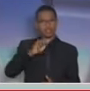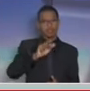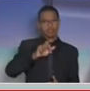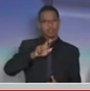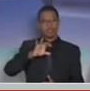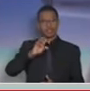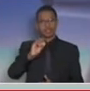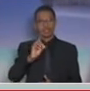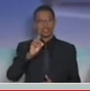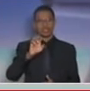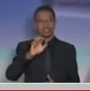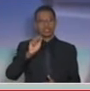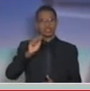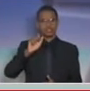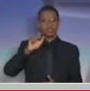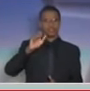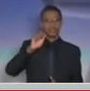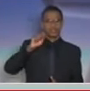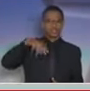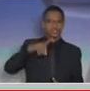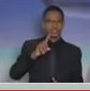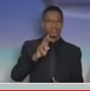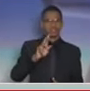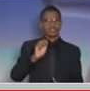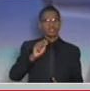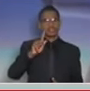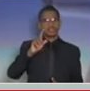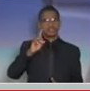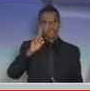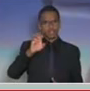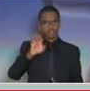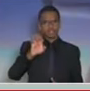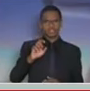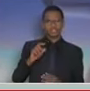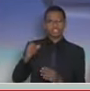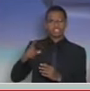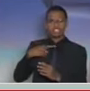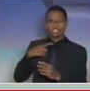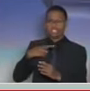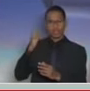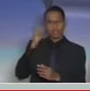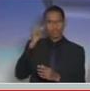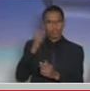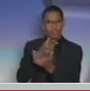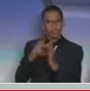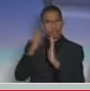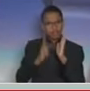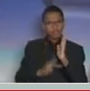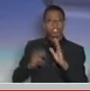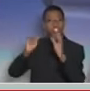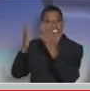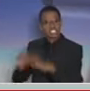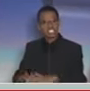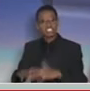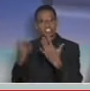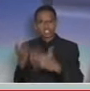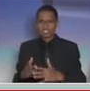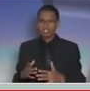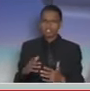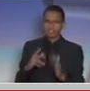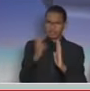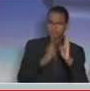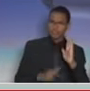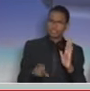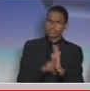novo diretor está desmontando projetos culturais importantes, sobretudo um projeto que trata da questão do samba.